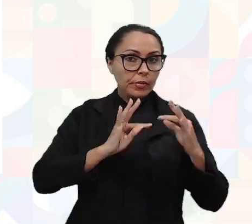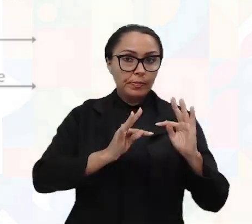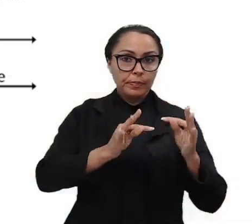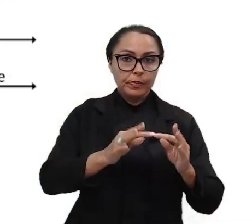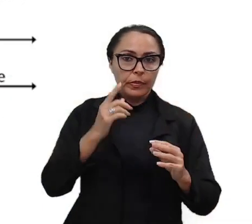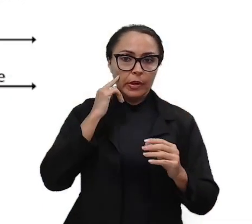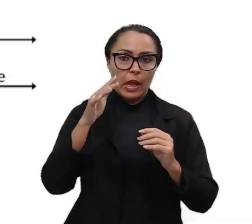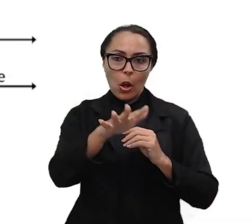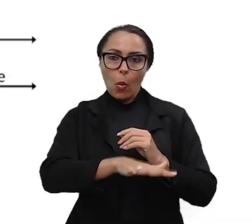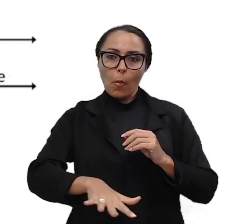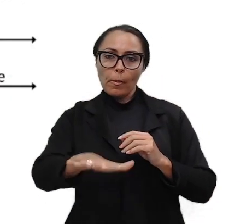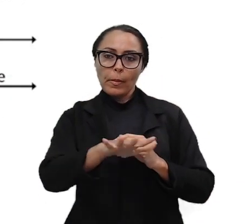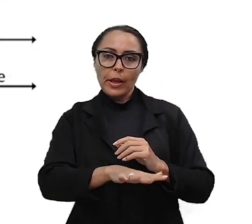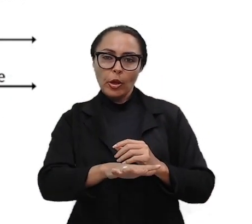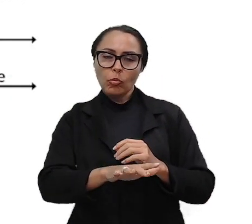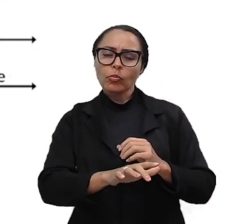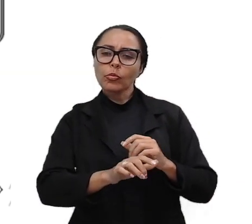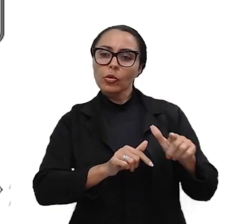o meio produtivo.